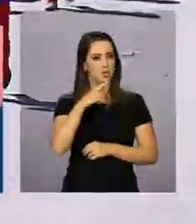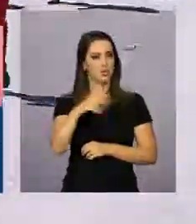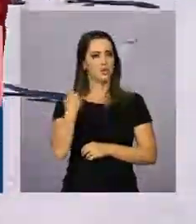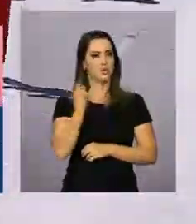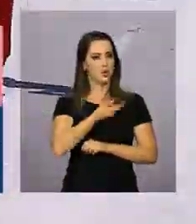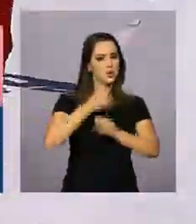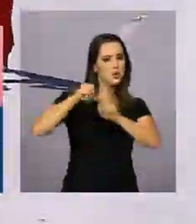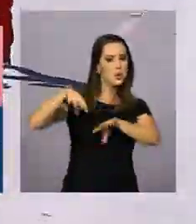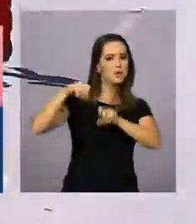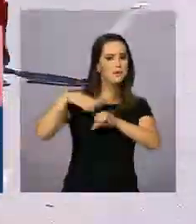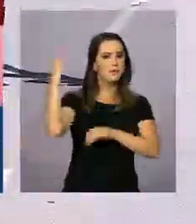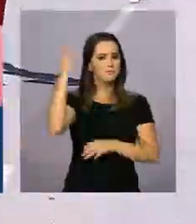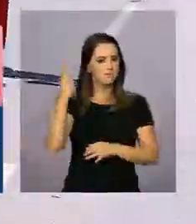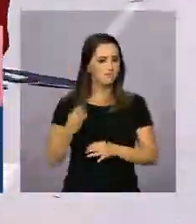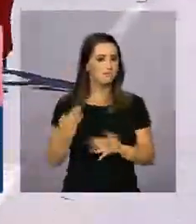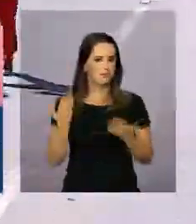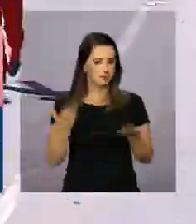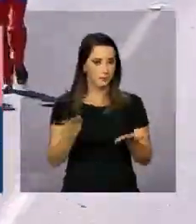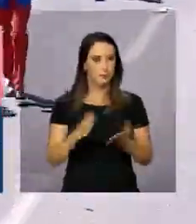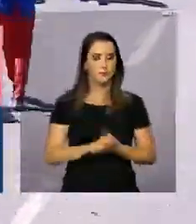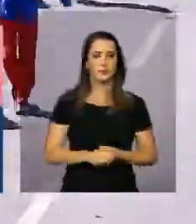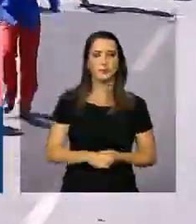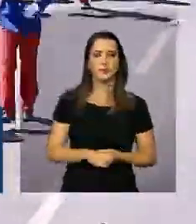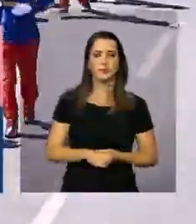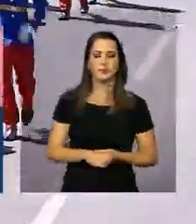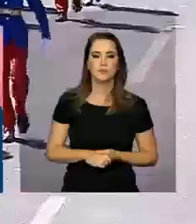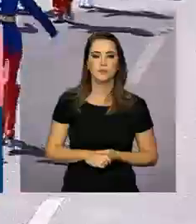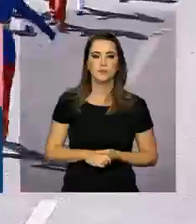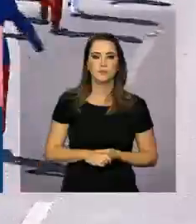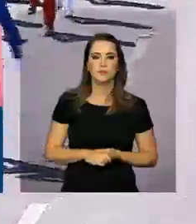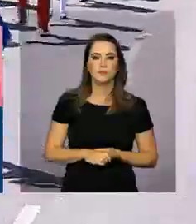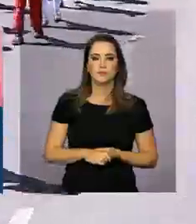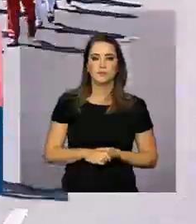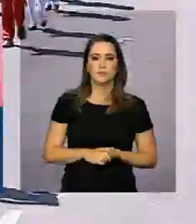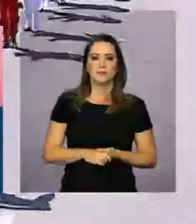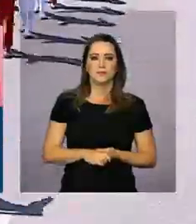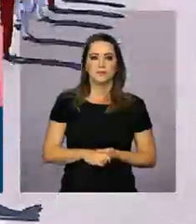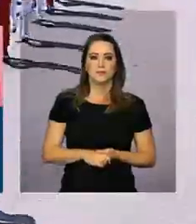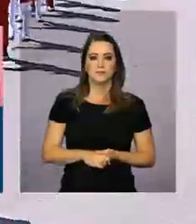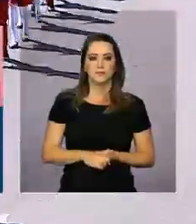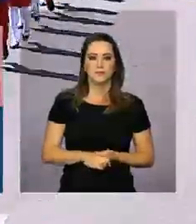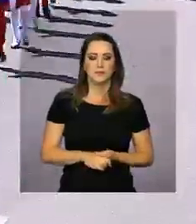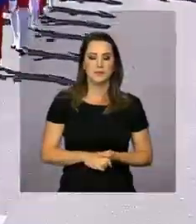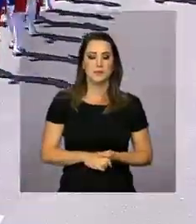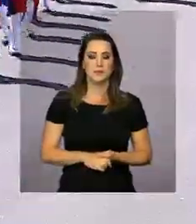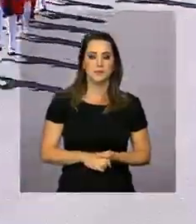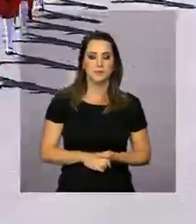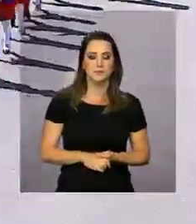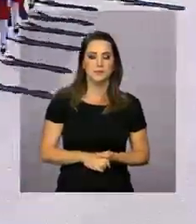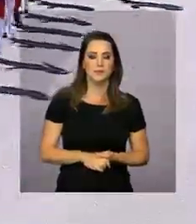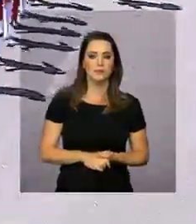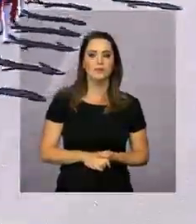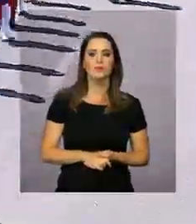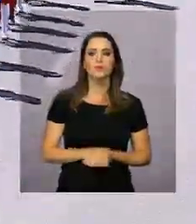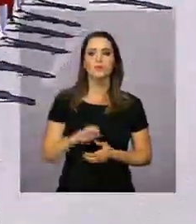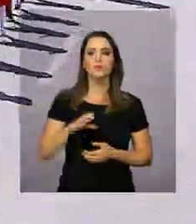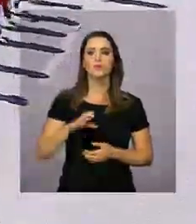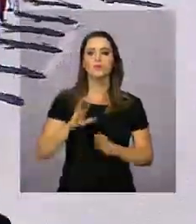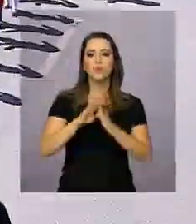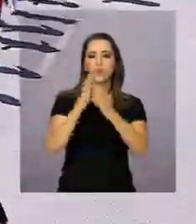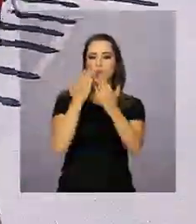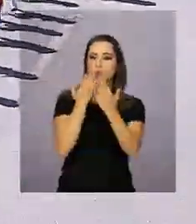nosso ensino. E aprovação nas melhores universidades do país. Já no segundo semestre de 2018, Colégio